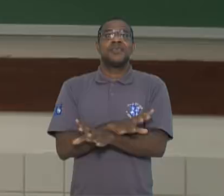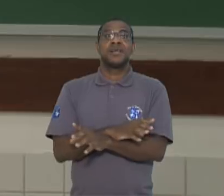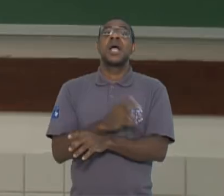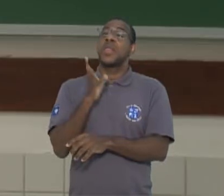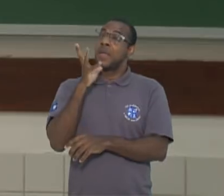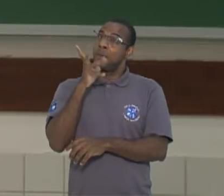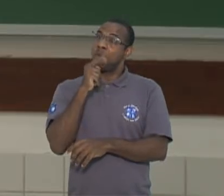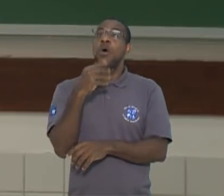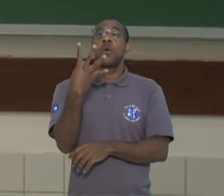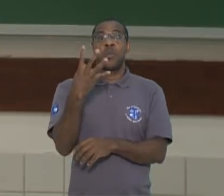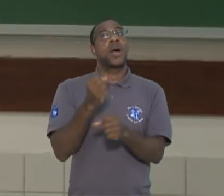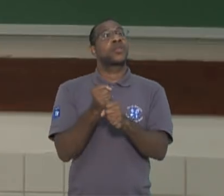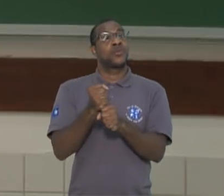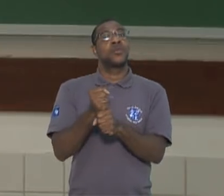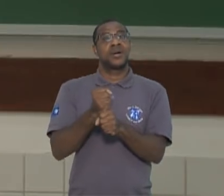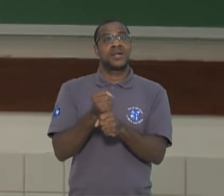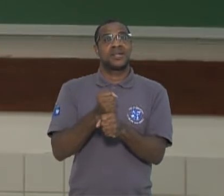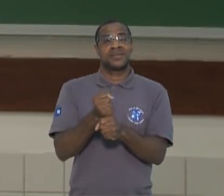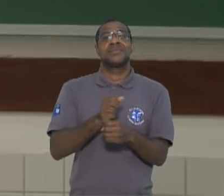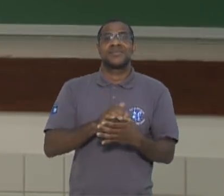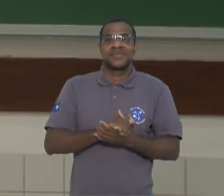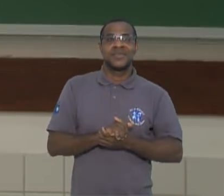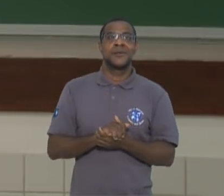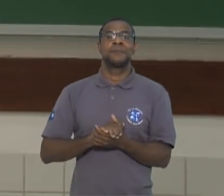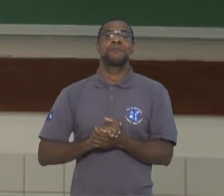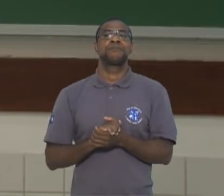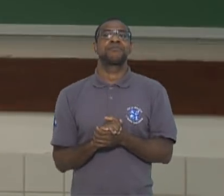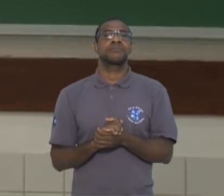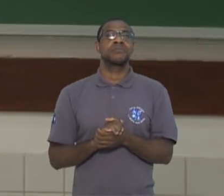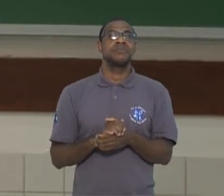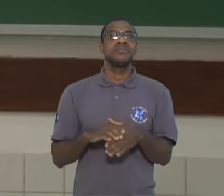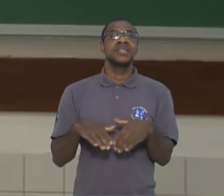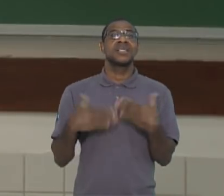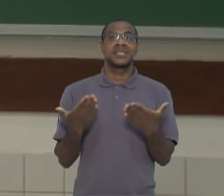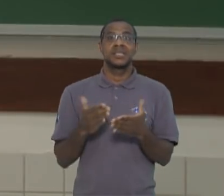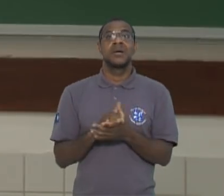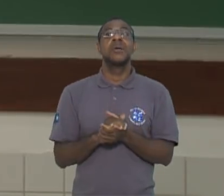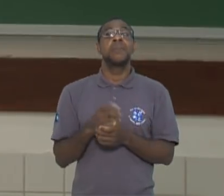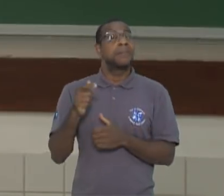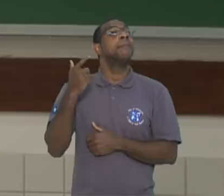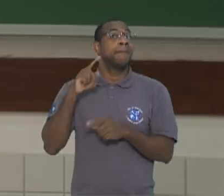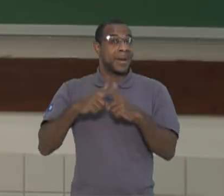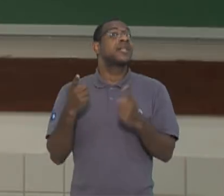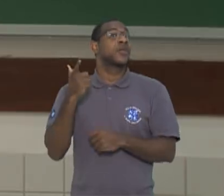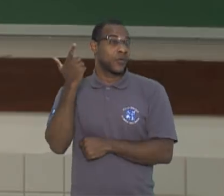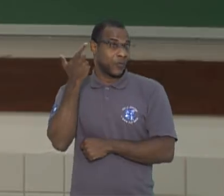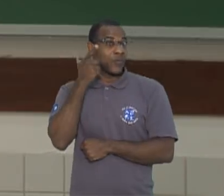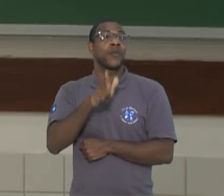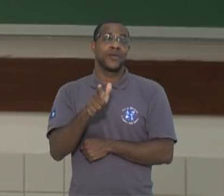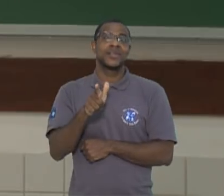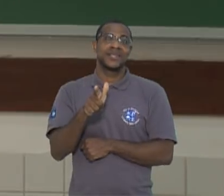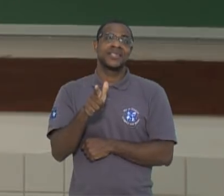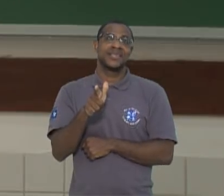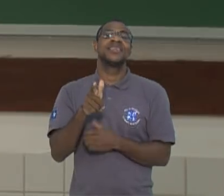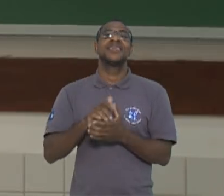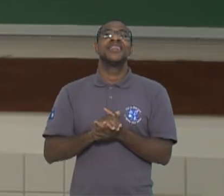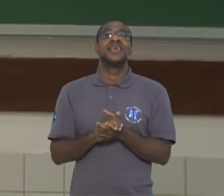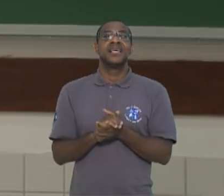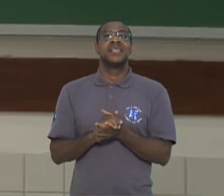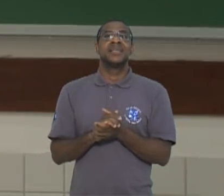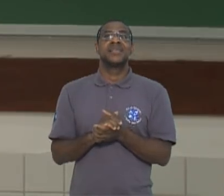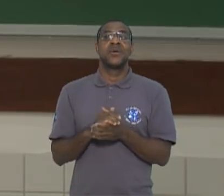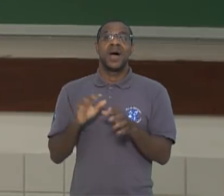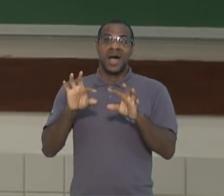palco itinerante, né? Esse palco de arte mambembe, né? Então, mas eles conseguiram, e enfim, é a grande paixão da família, né? A